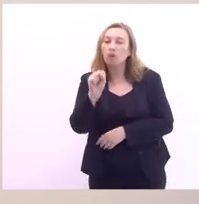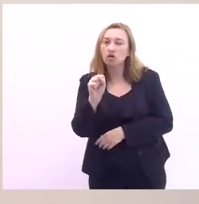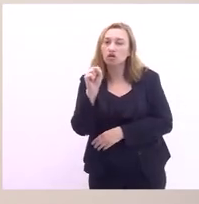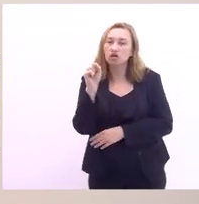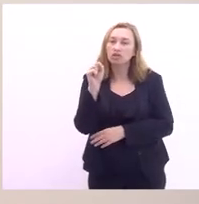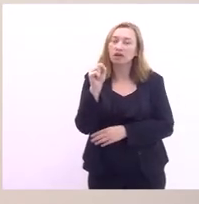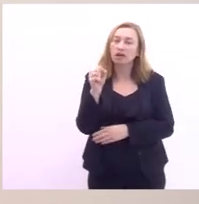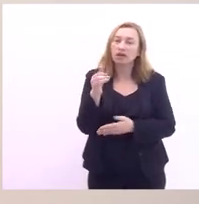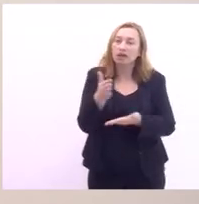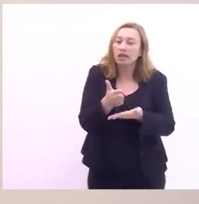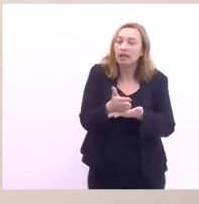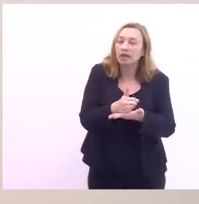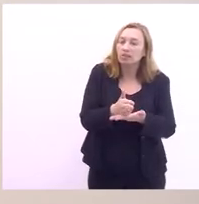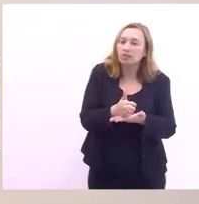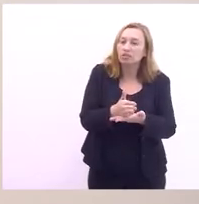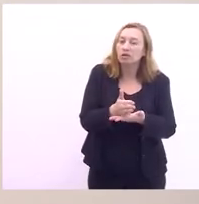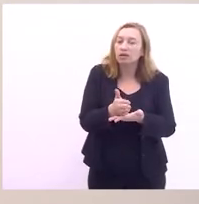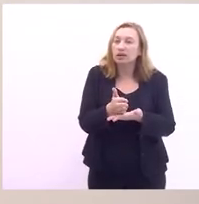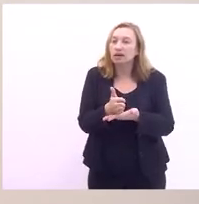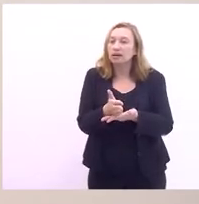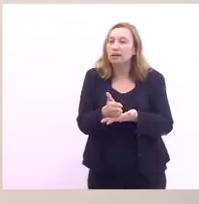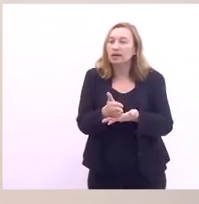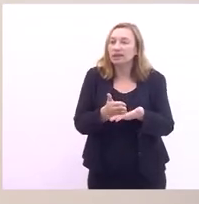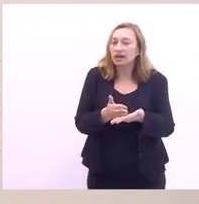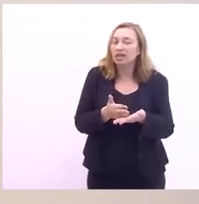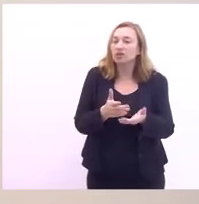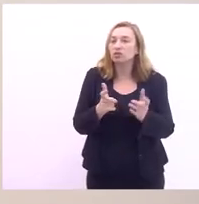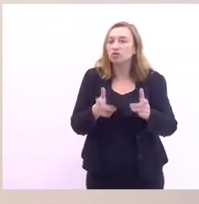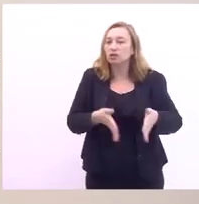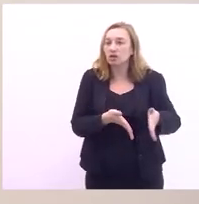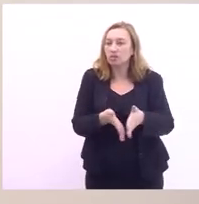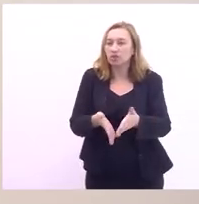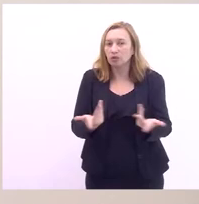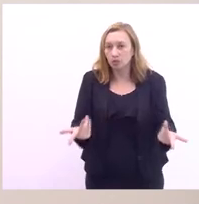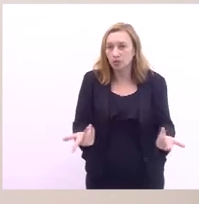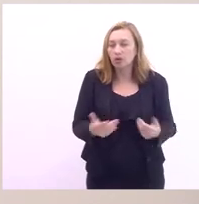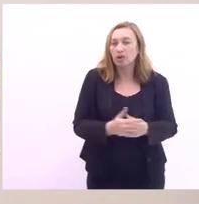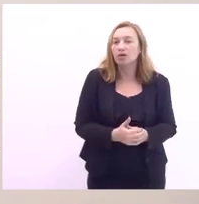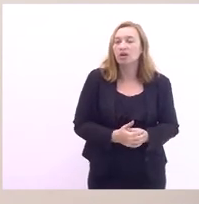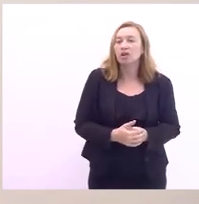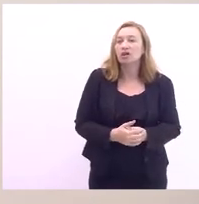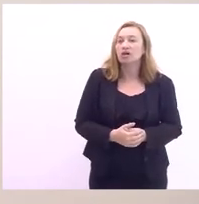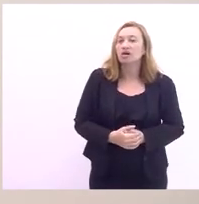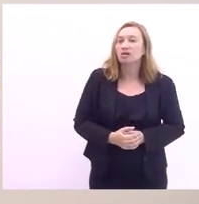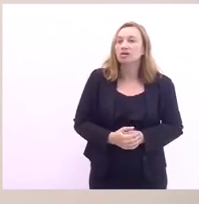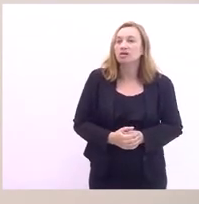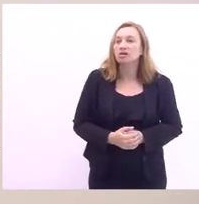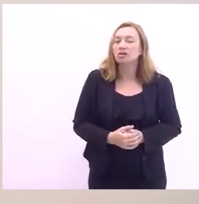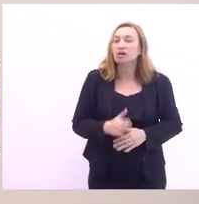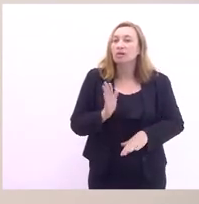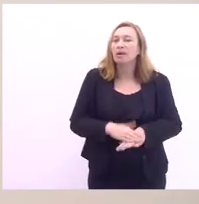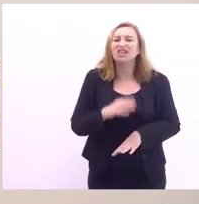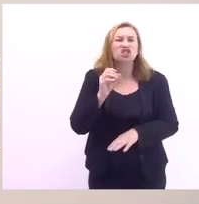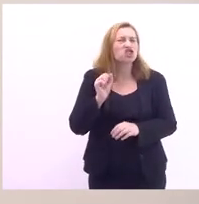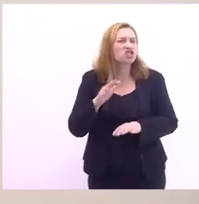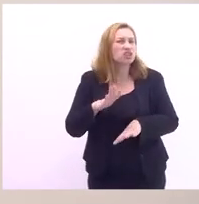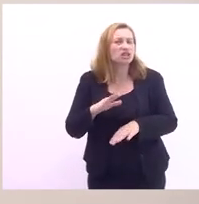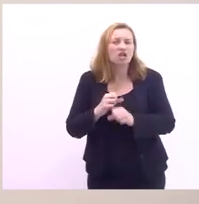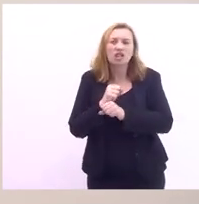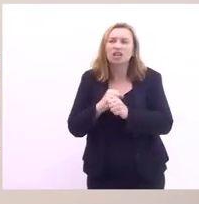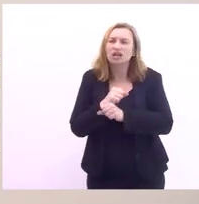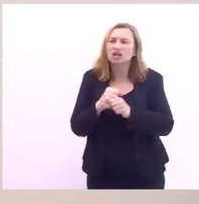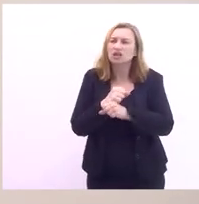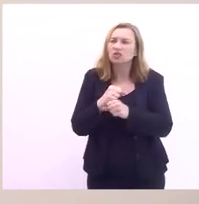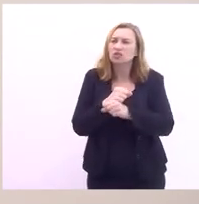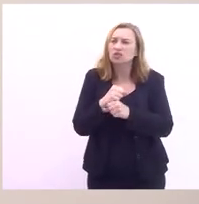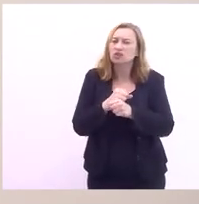obra da região oceânica, Bim, quando nós fizemos aquela duplicação ali em frente à Rayasa, ficou mais de ano